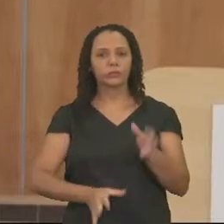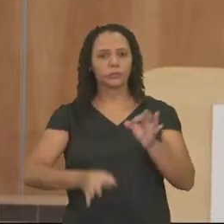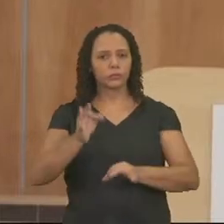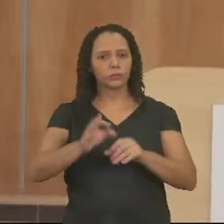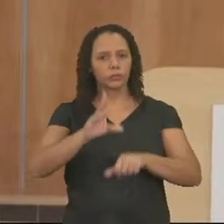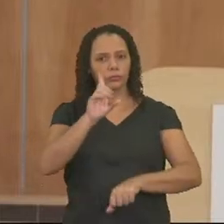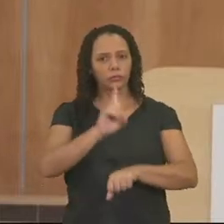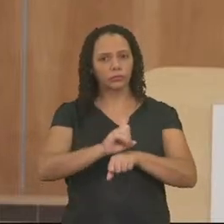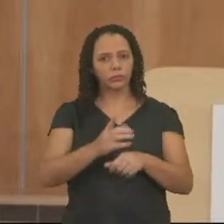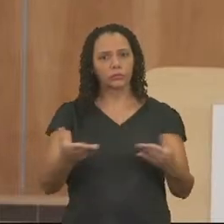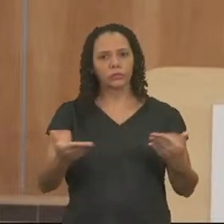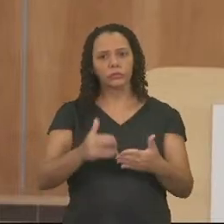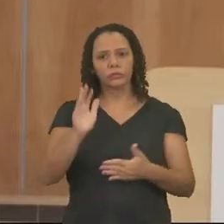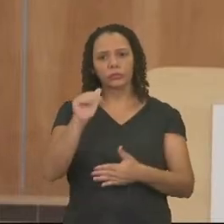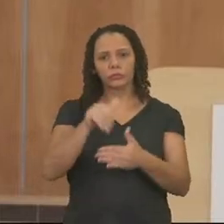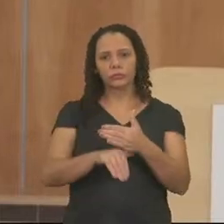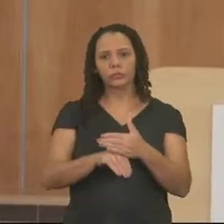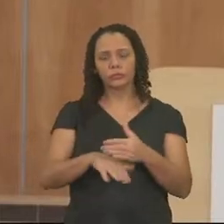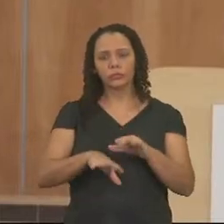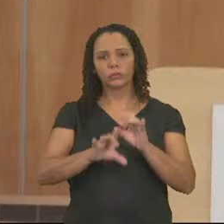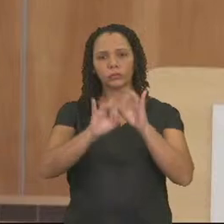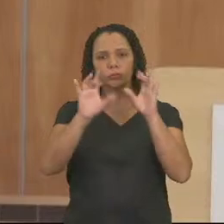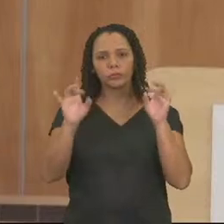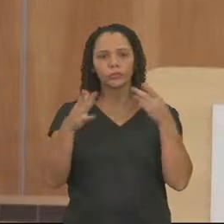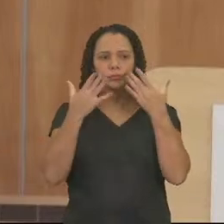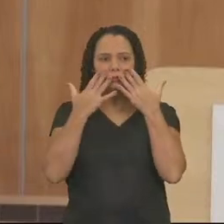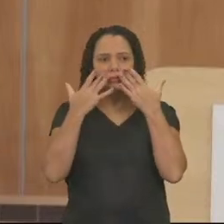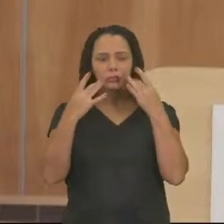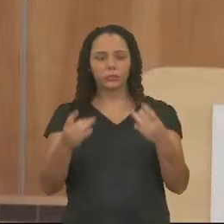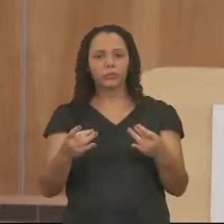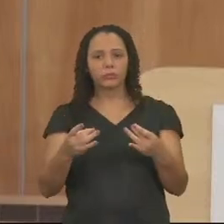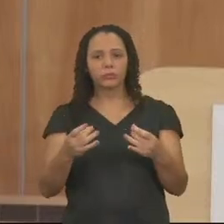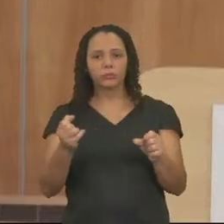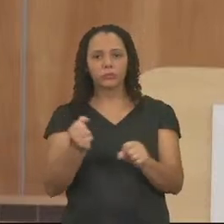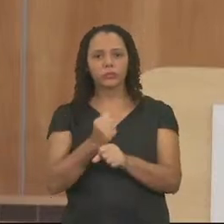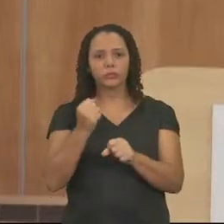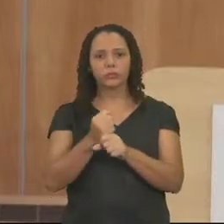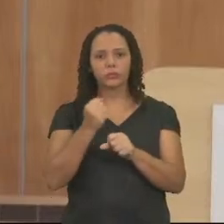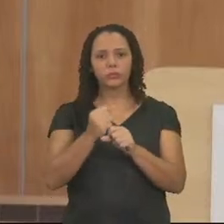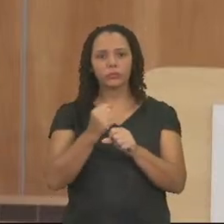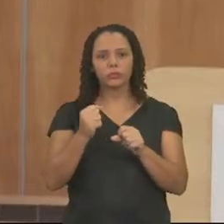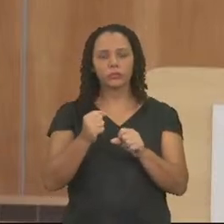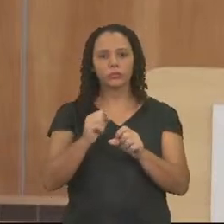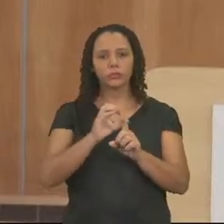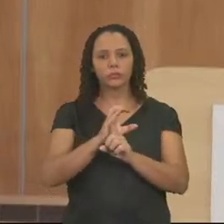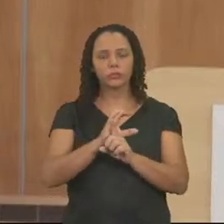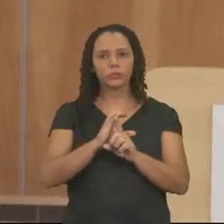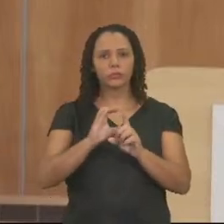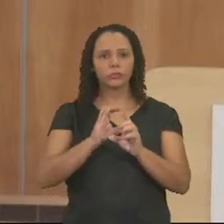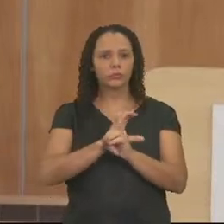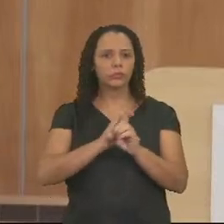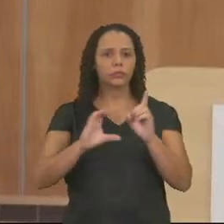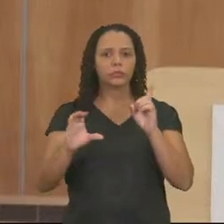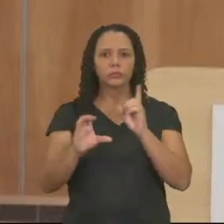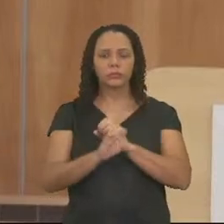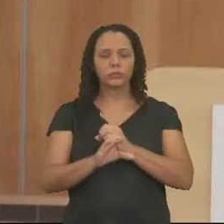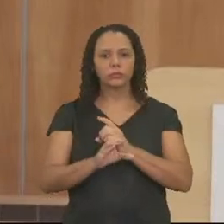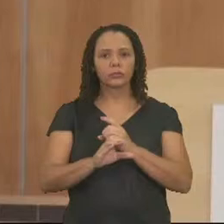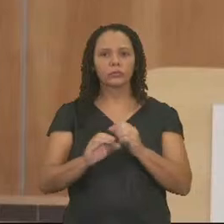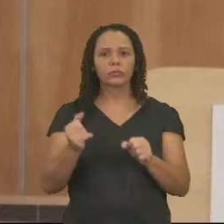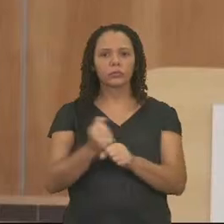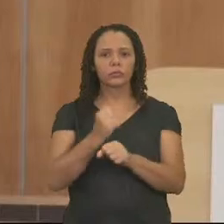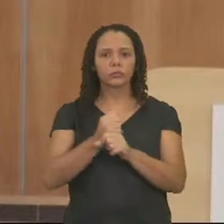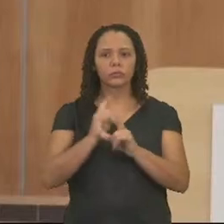deveria ser votado hoje, dá uma especial atenção à construção civil, às empreiteiras principalmente, à construção de prédios e